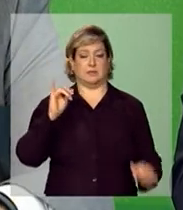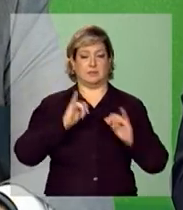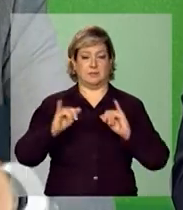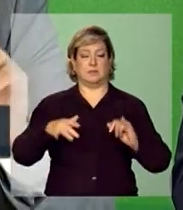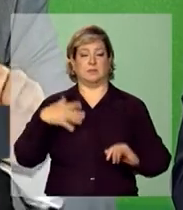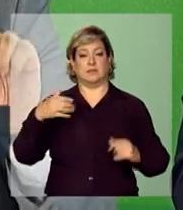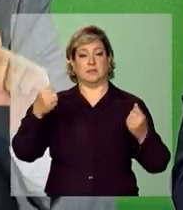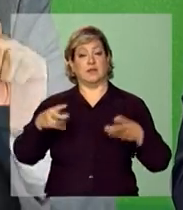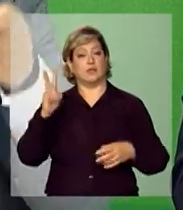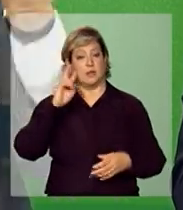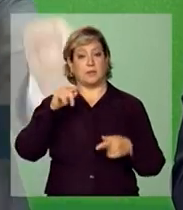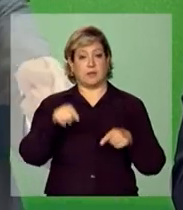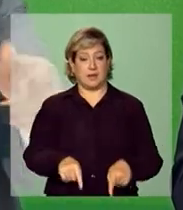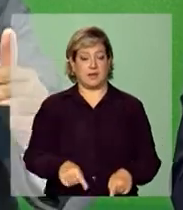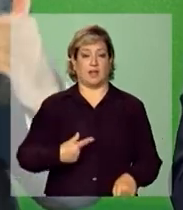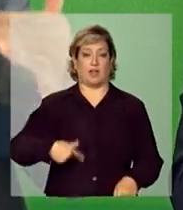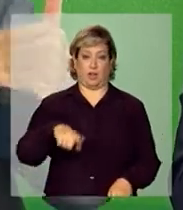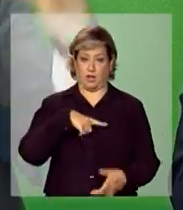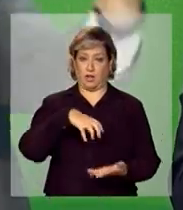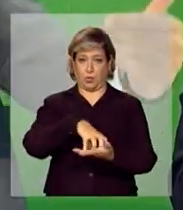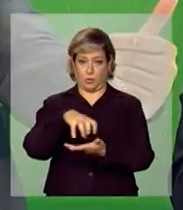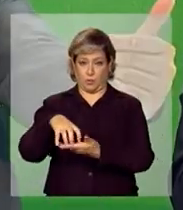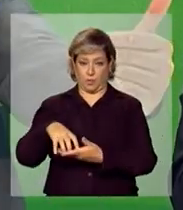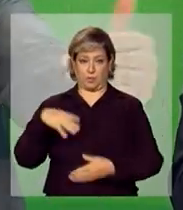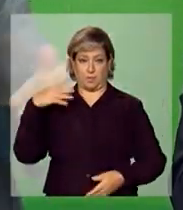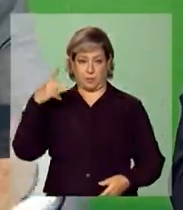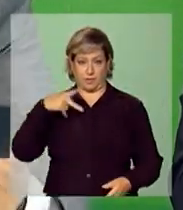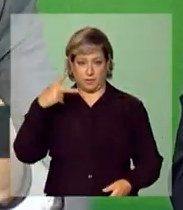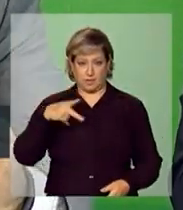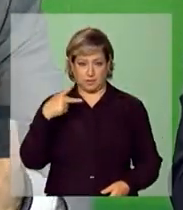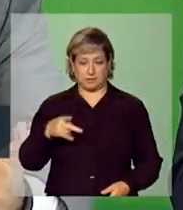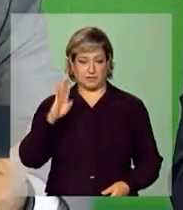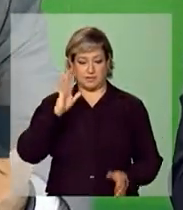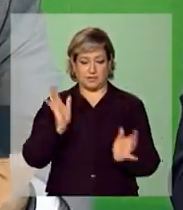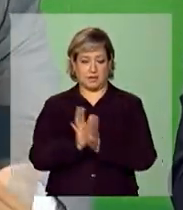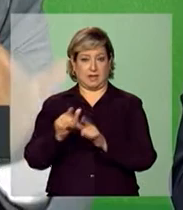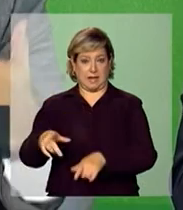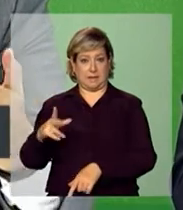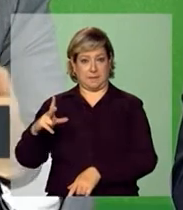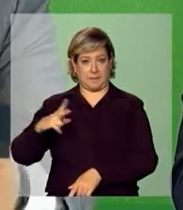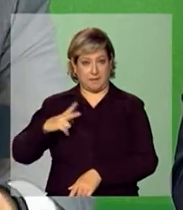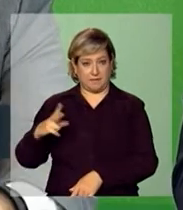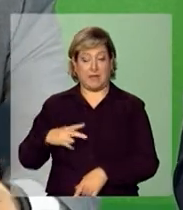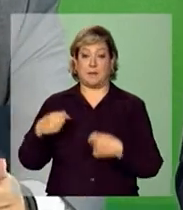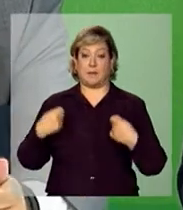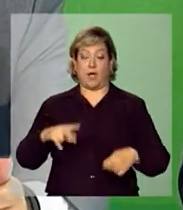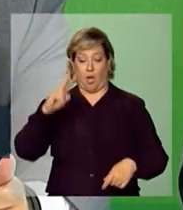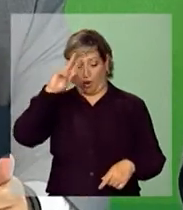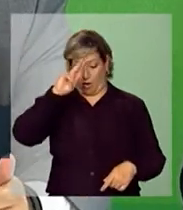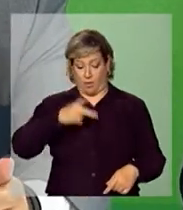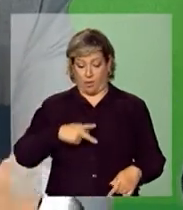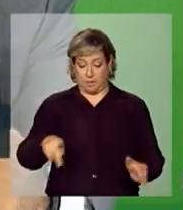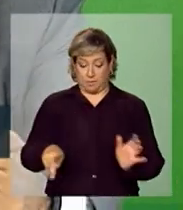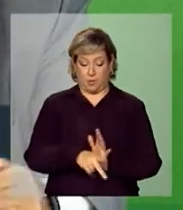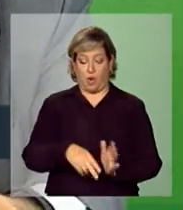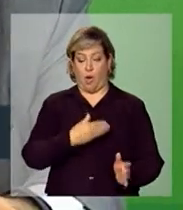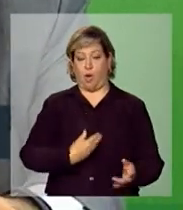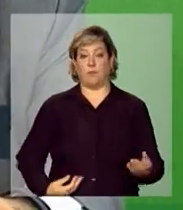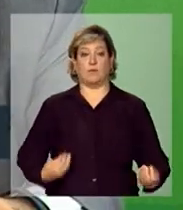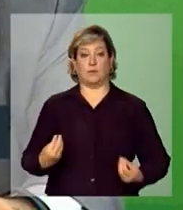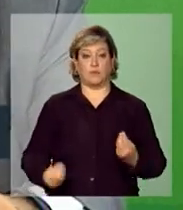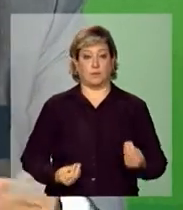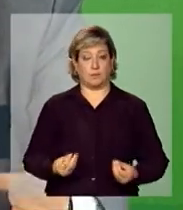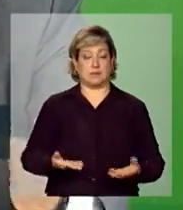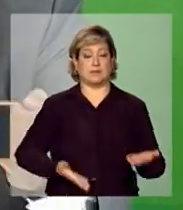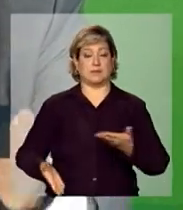forma que nós temos todo um conjunto de políticas que se volta para iniciativa privada Nós também temos que olhar para nós mesmos para olharmos para aquele serviço